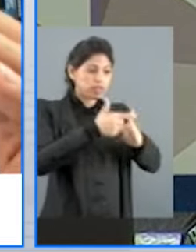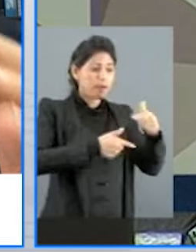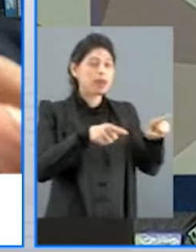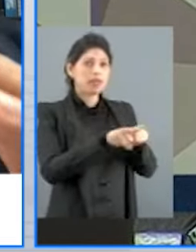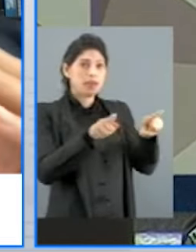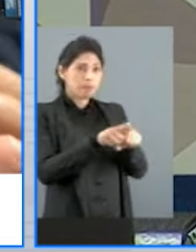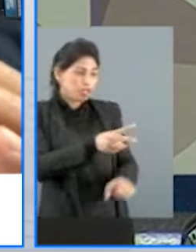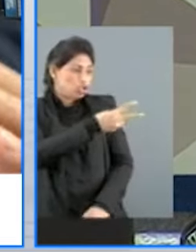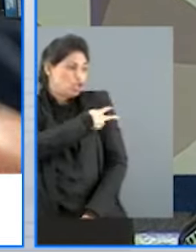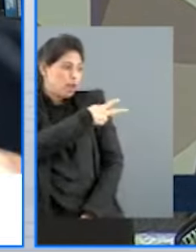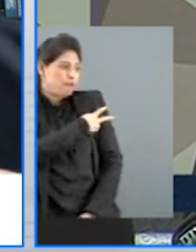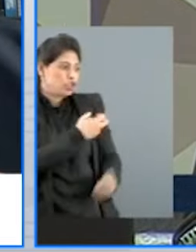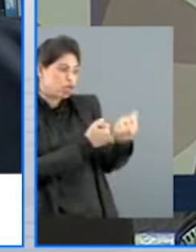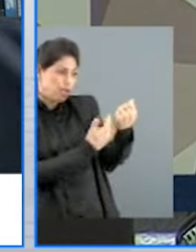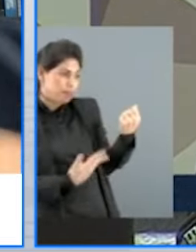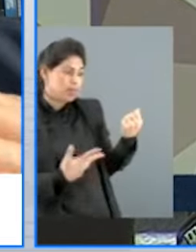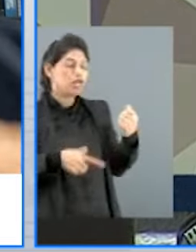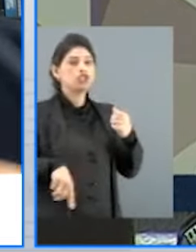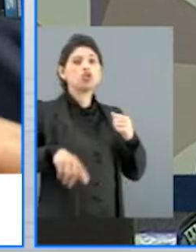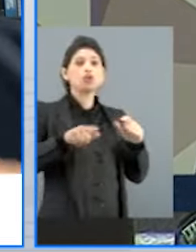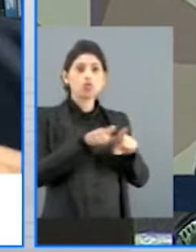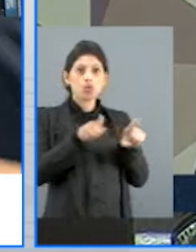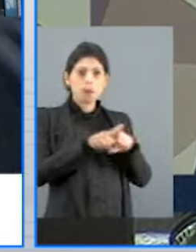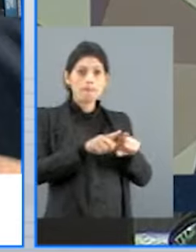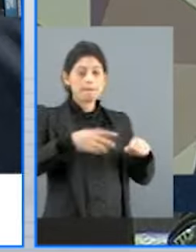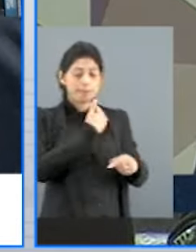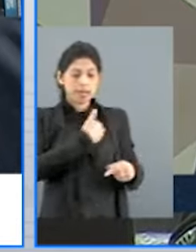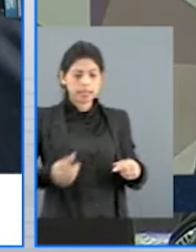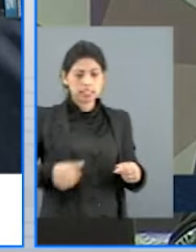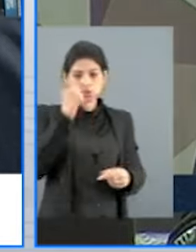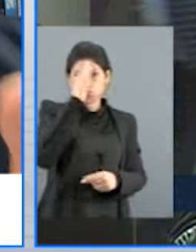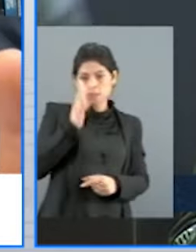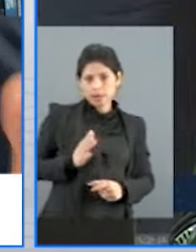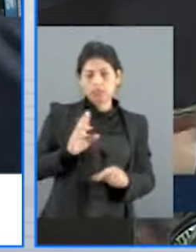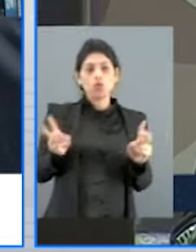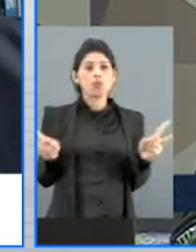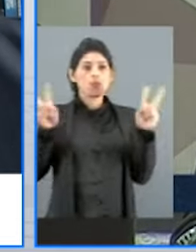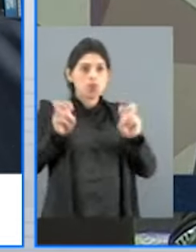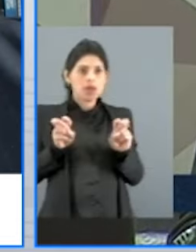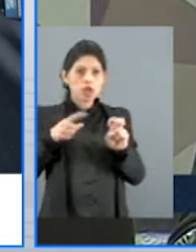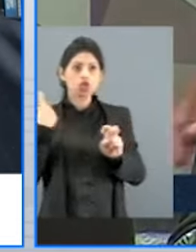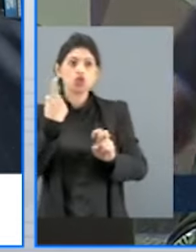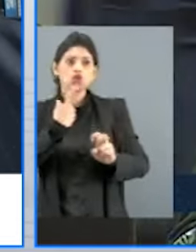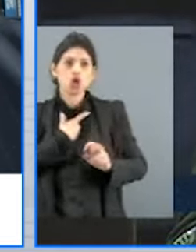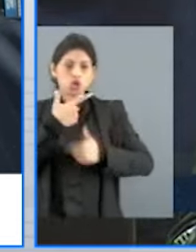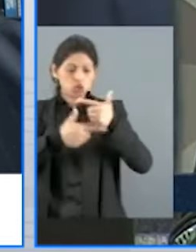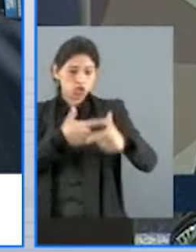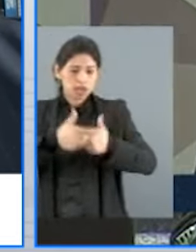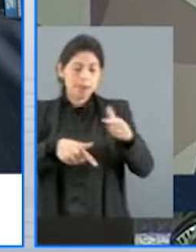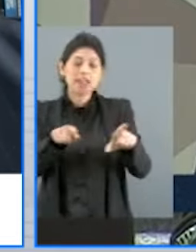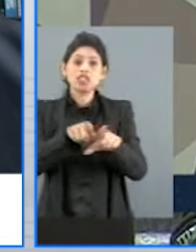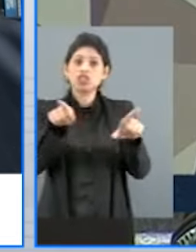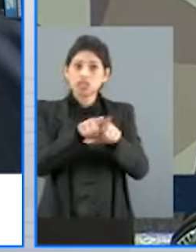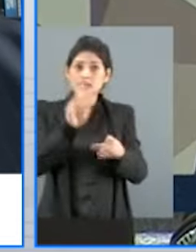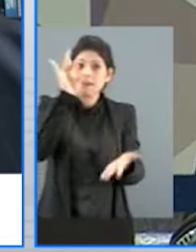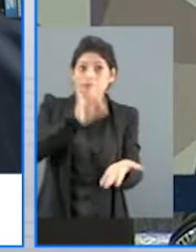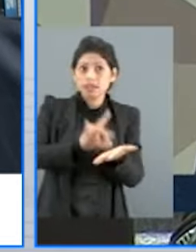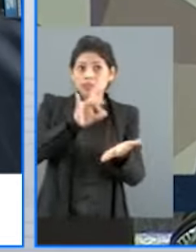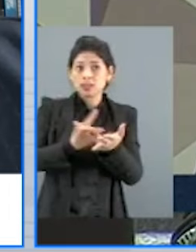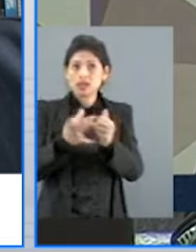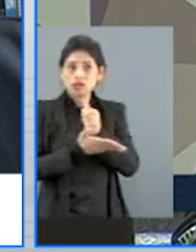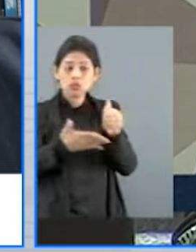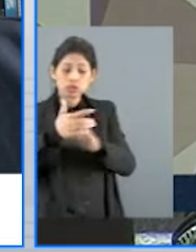só pode ser feita em flagrante e por crime inafiançável. Está escrito na Constituição, não foi criado por